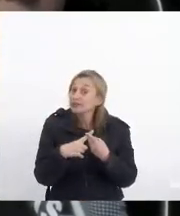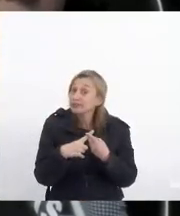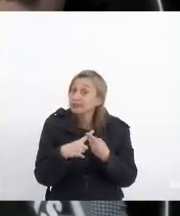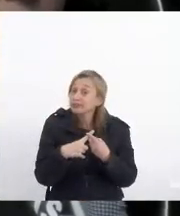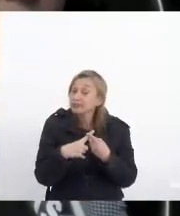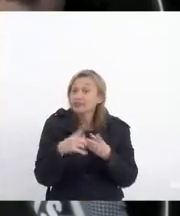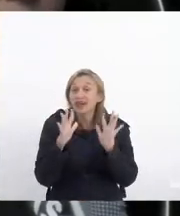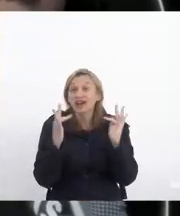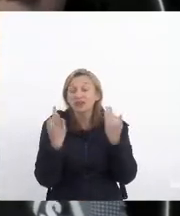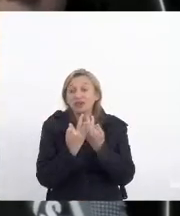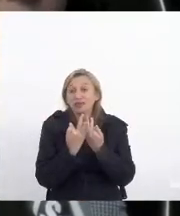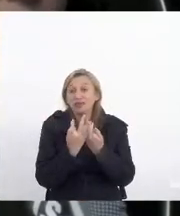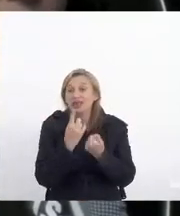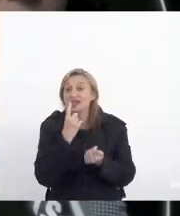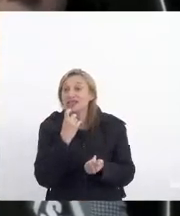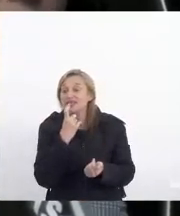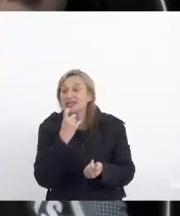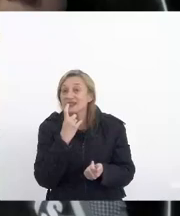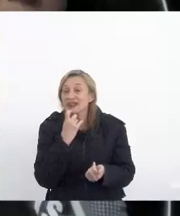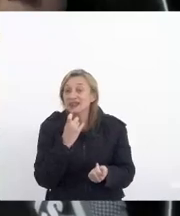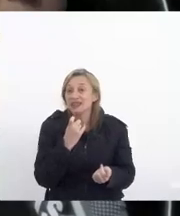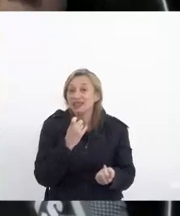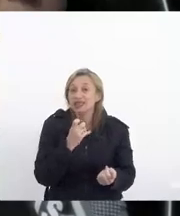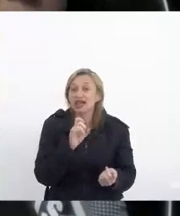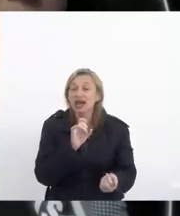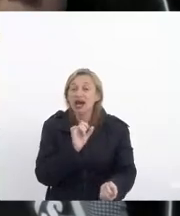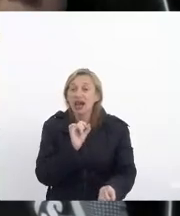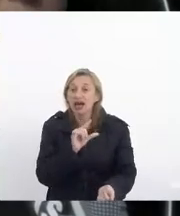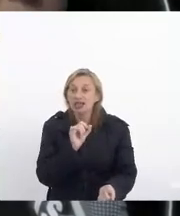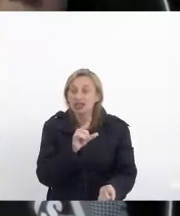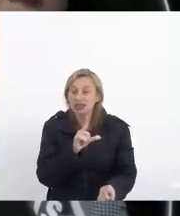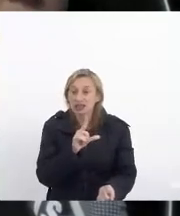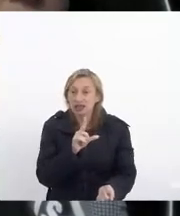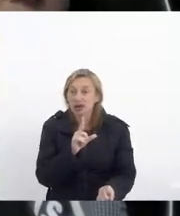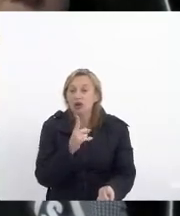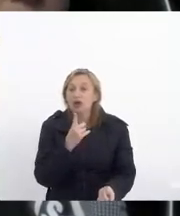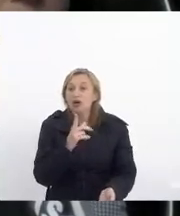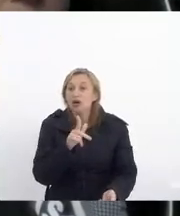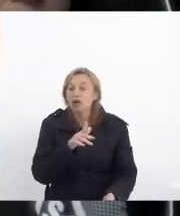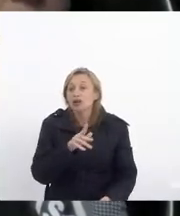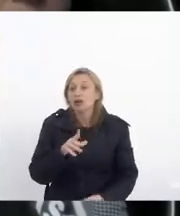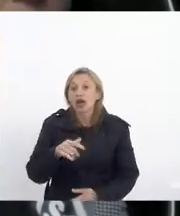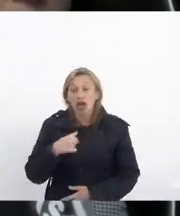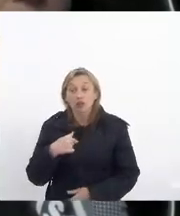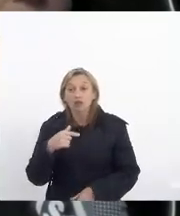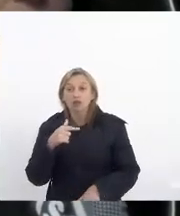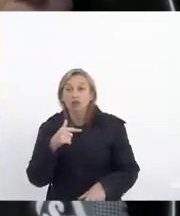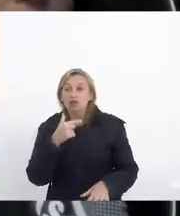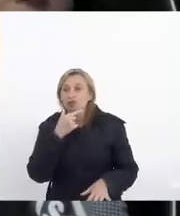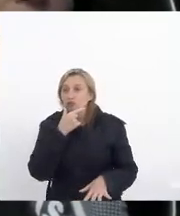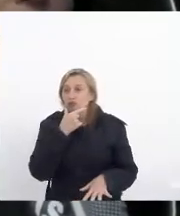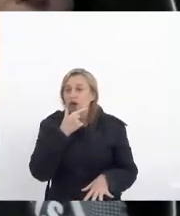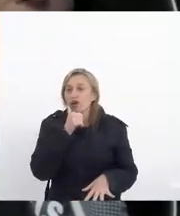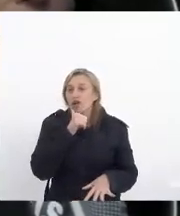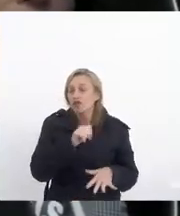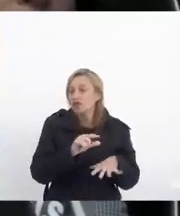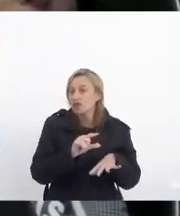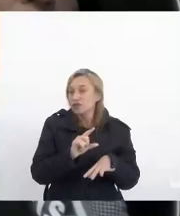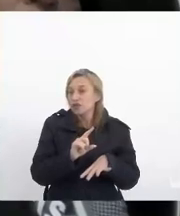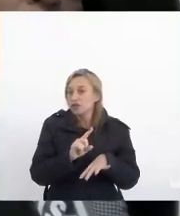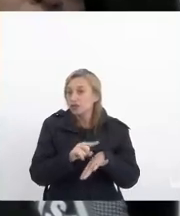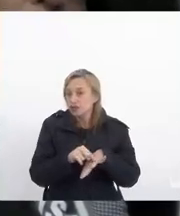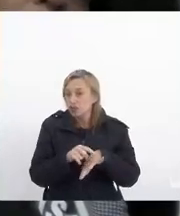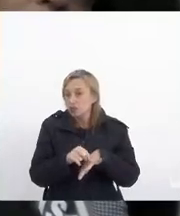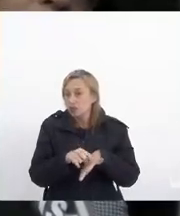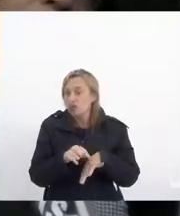a família Sangue Azul, o policial militar está no sangue. Eu sou viva de polícia e está no meu sangue. A polícia, o meu